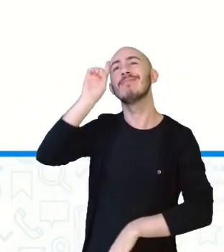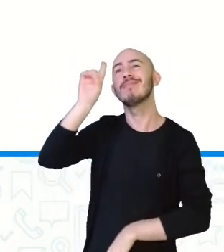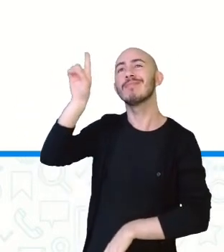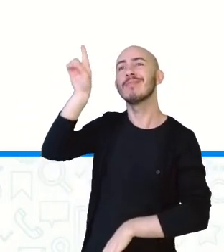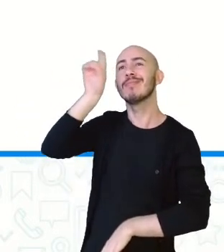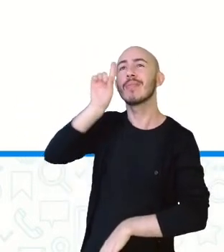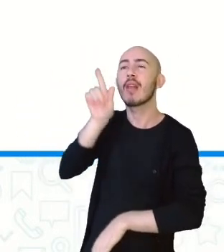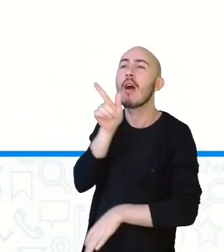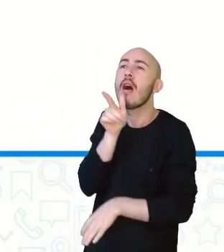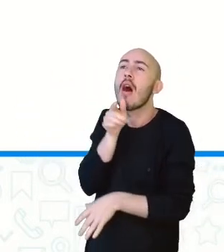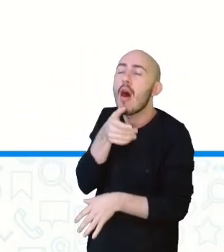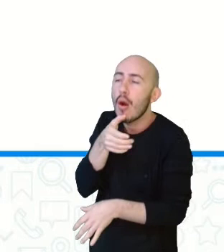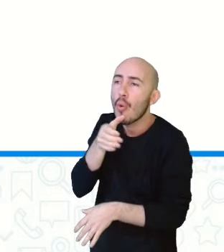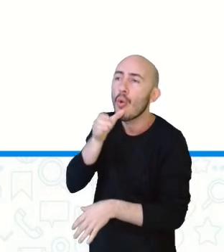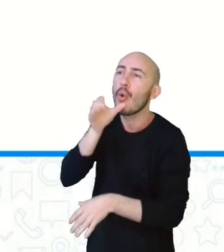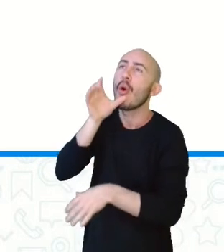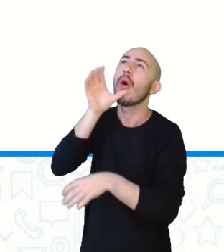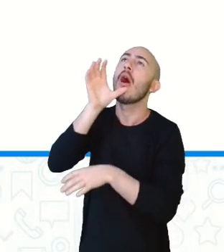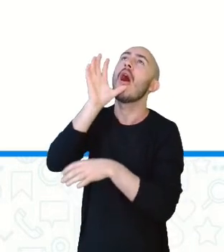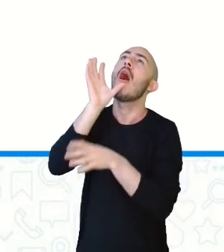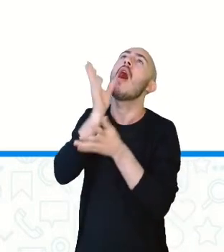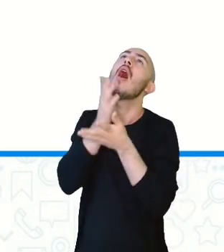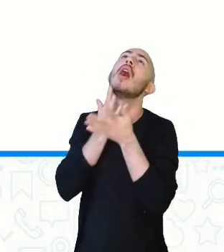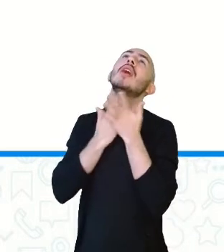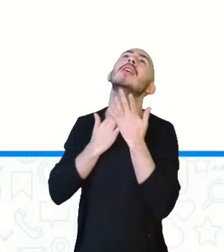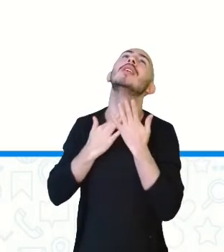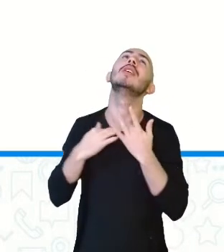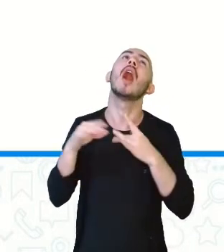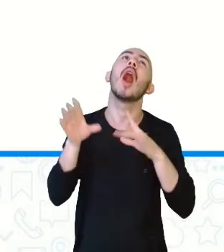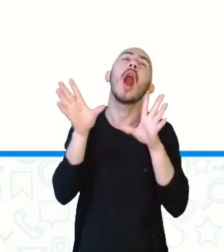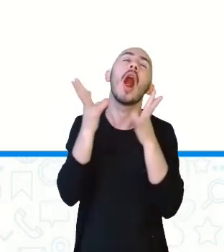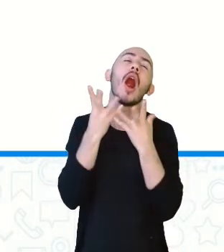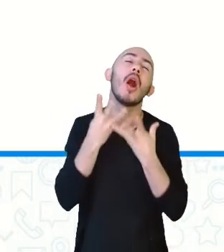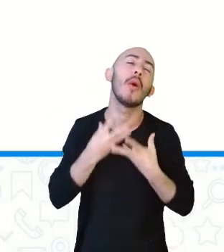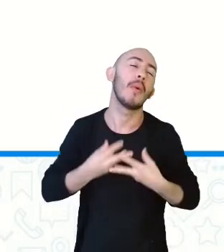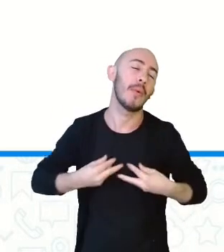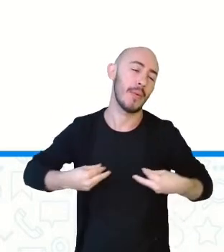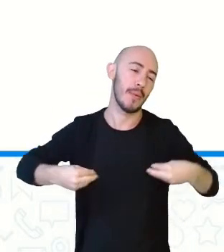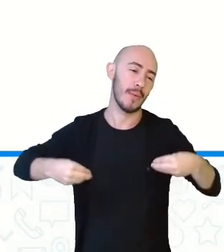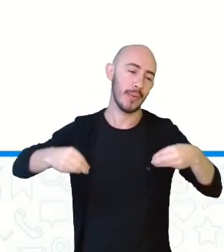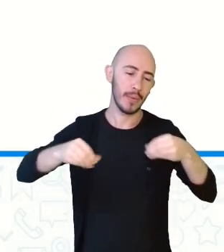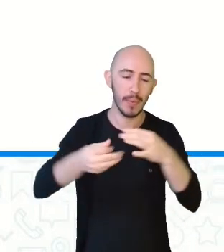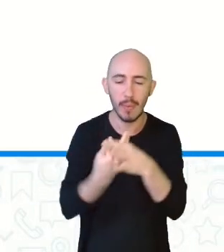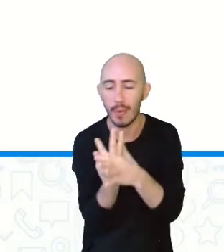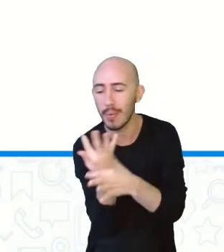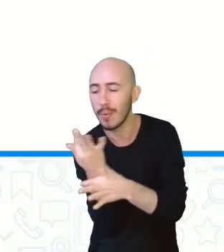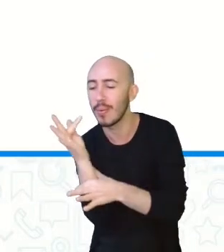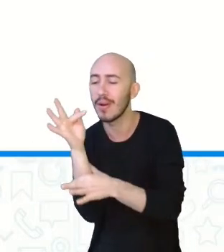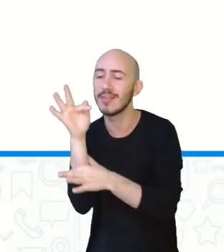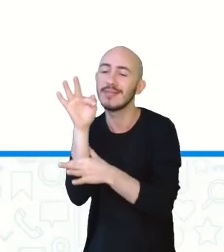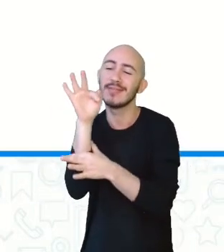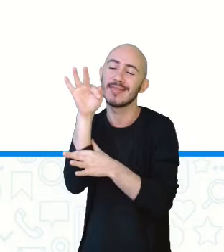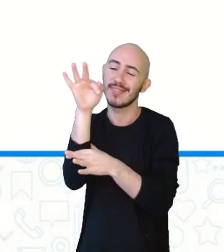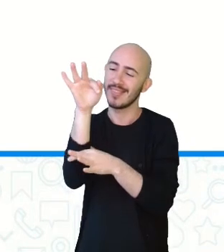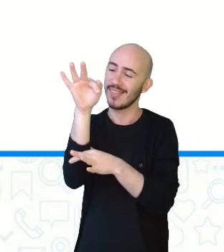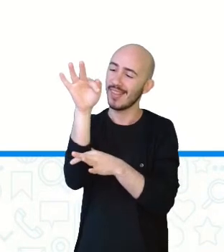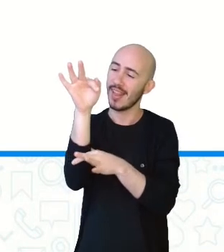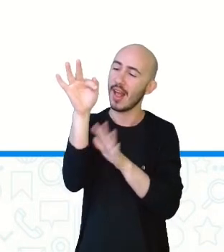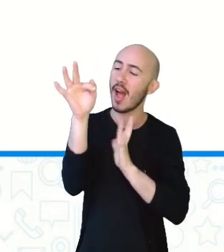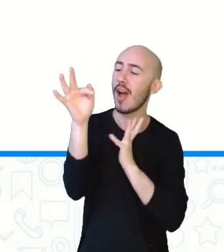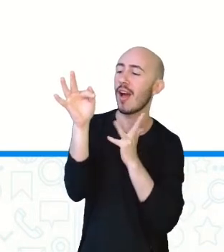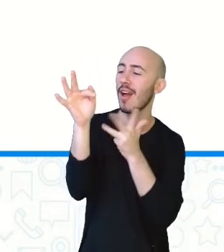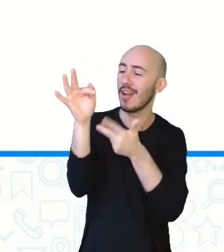sua sede. Alegro as plantas quando as rego e balanço os barcos nos